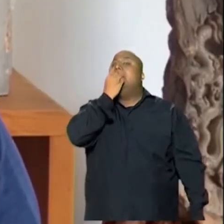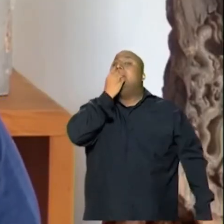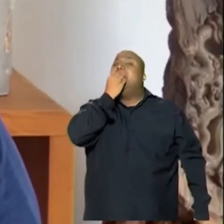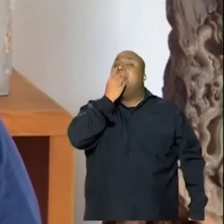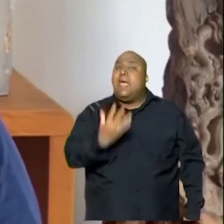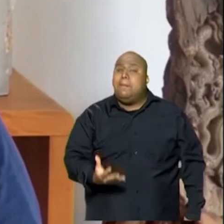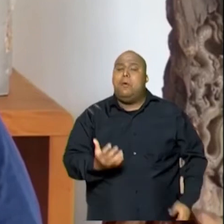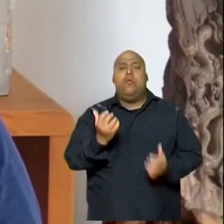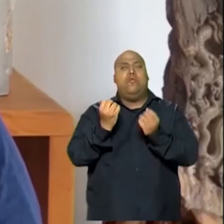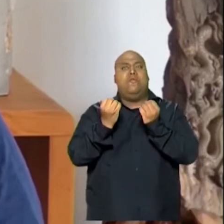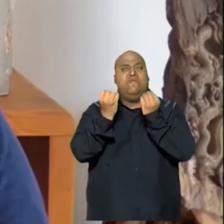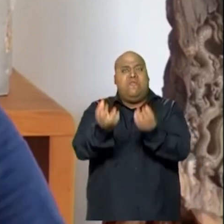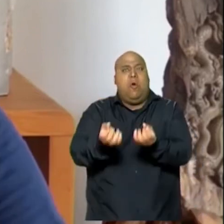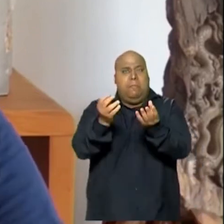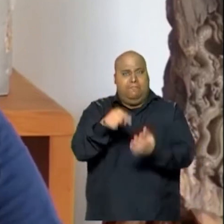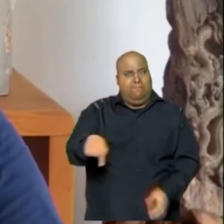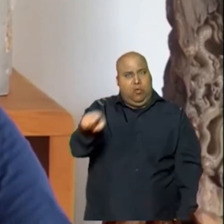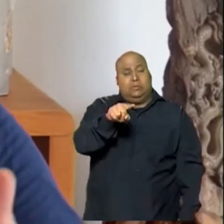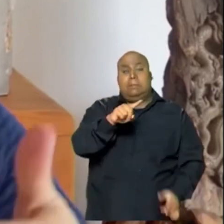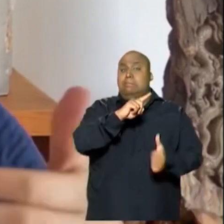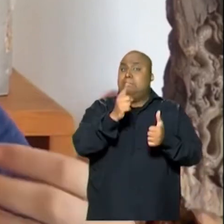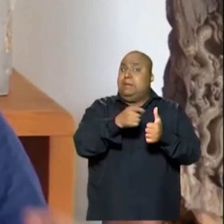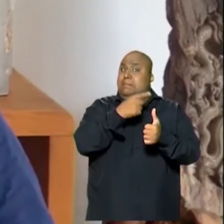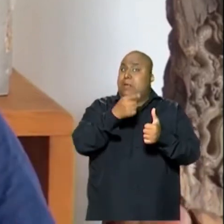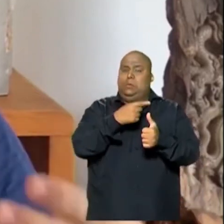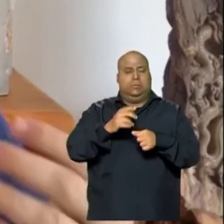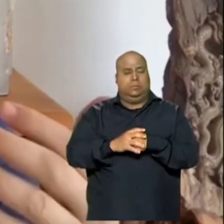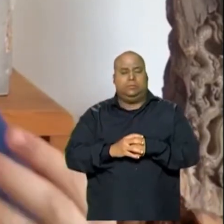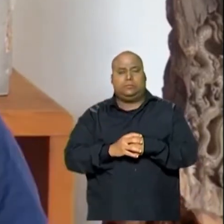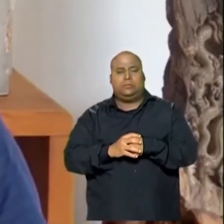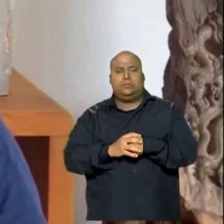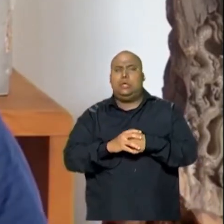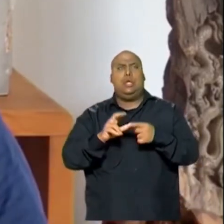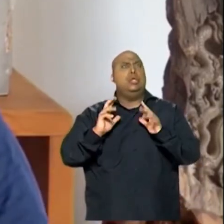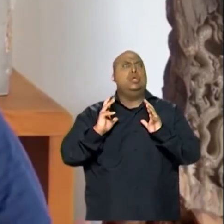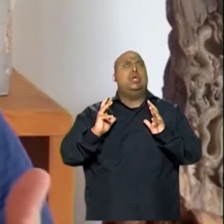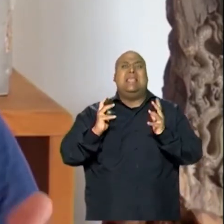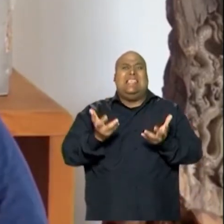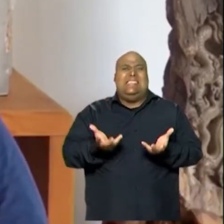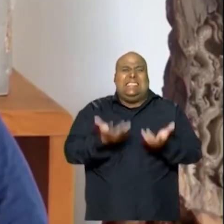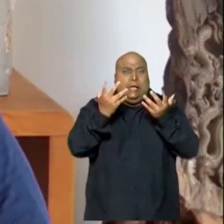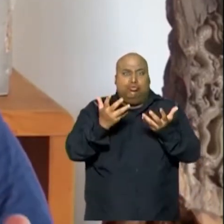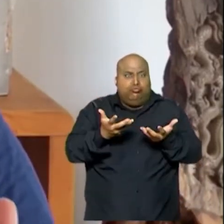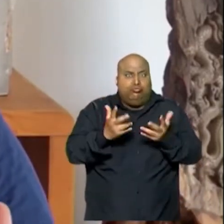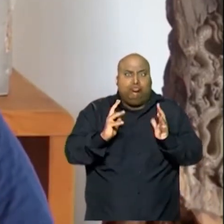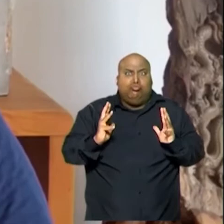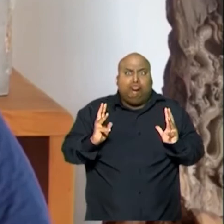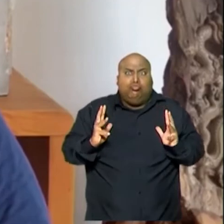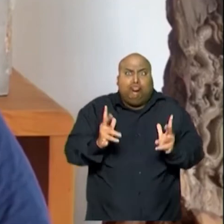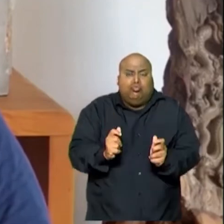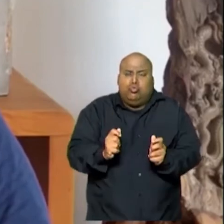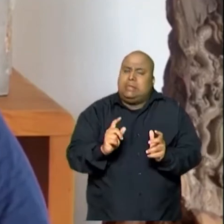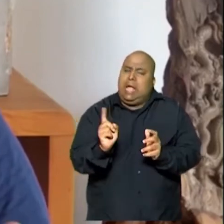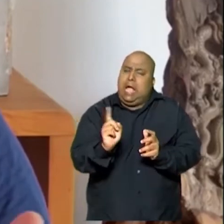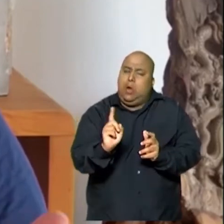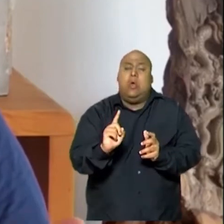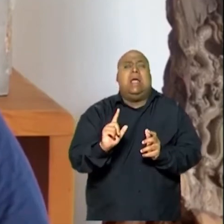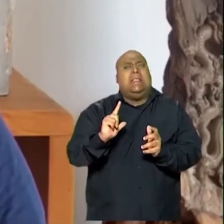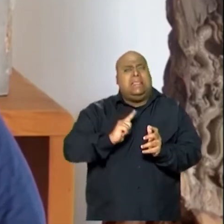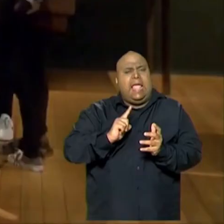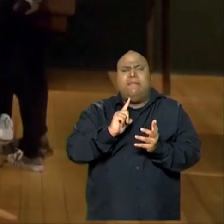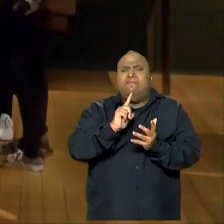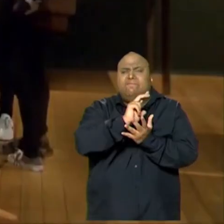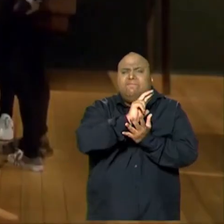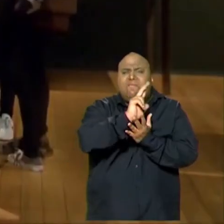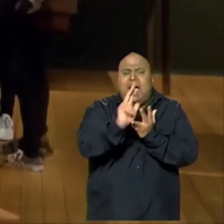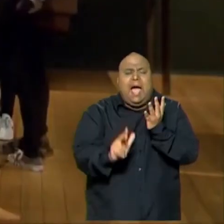enfatizar para as pessoas que, primeiro, nem tudo foi destruído com incêndio, nós ainda temos milhões de exemplares